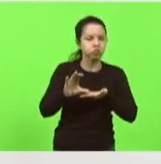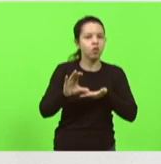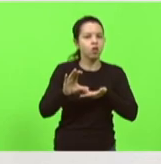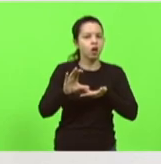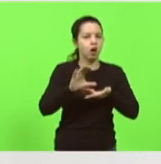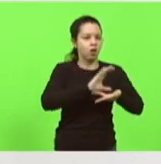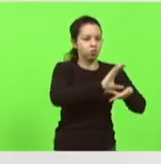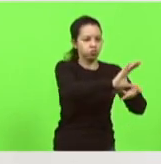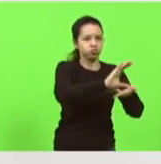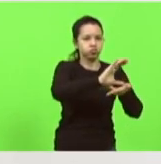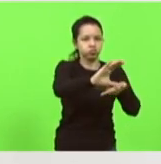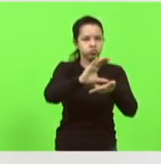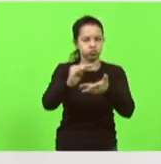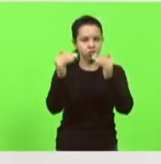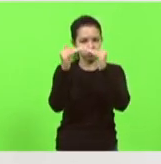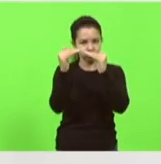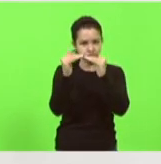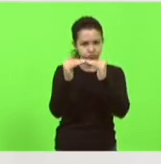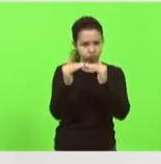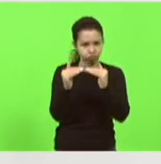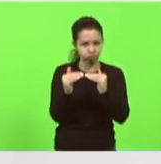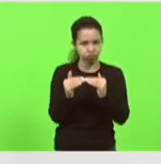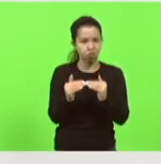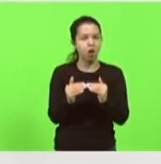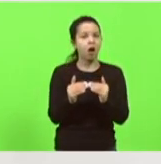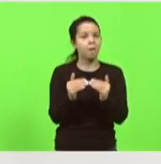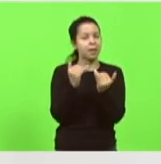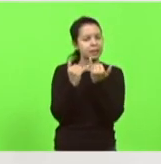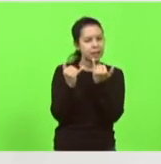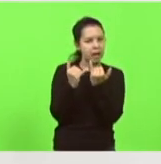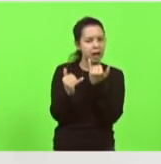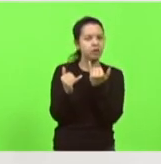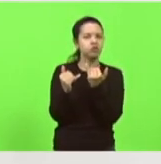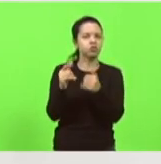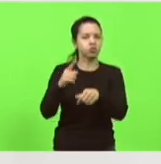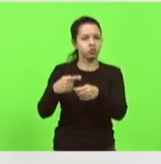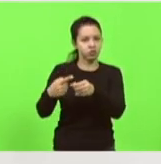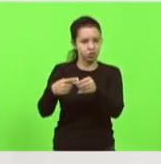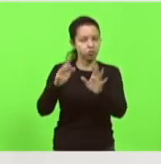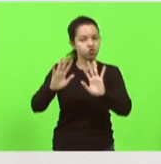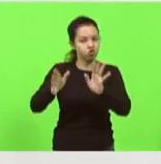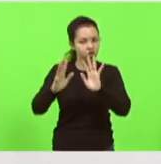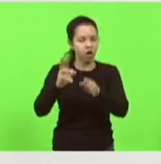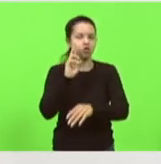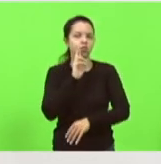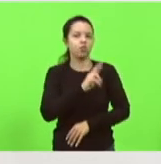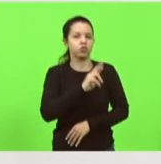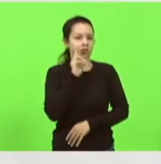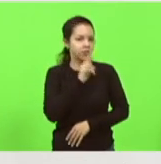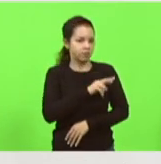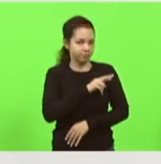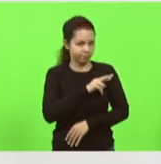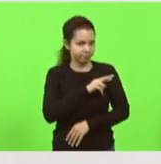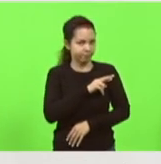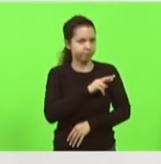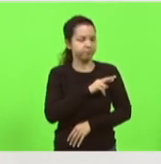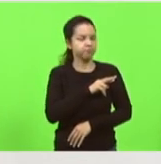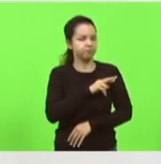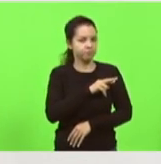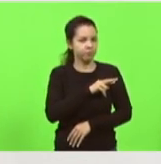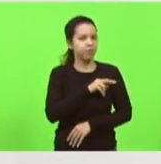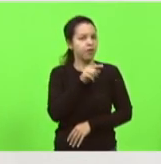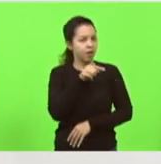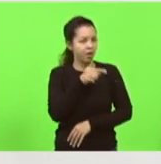dos municípios, muitos, mais da metade dos municípios já responderam, tá? Como eu disse, pagou para ver essa pequena sereia.